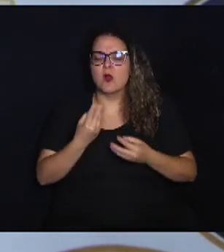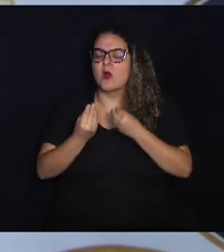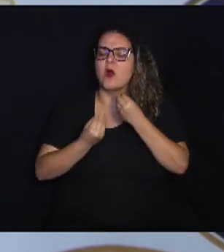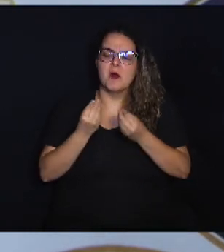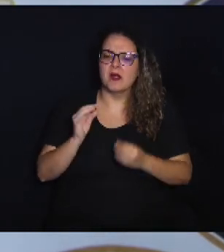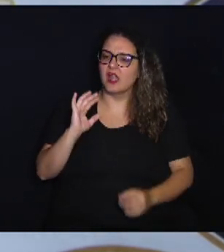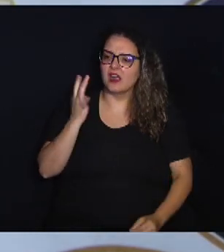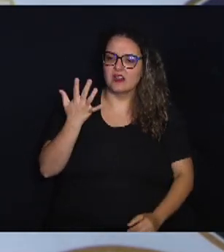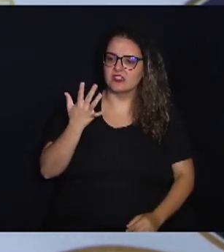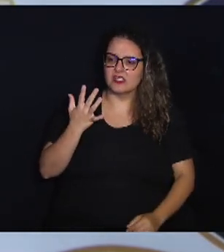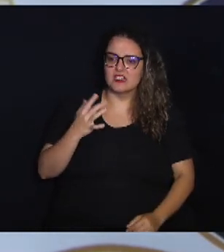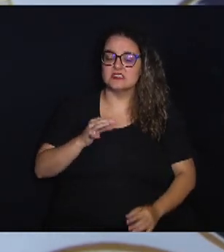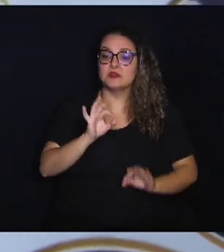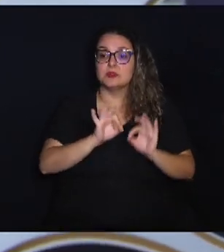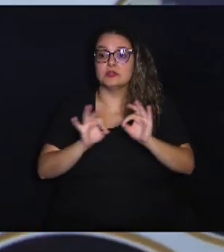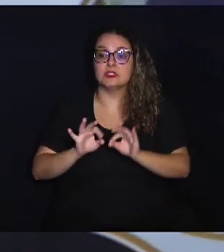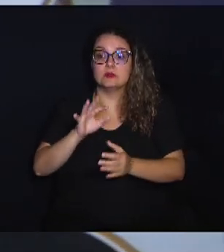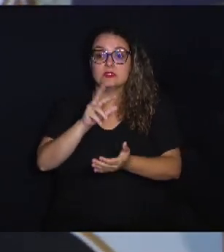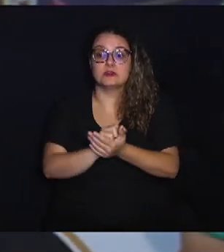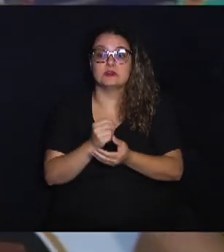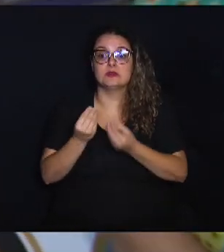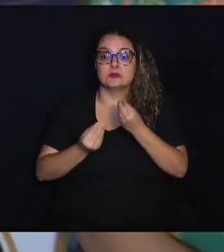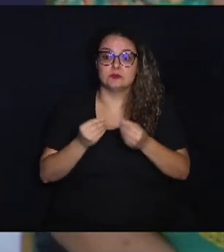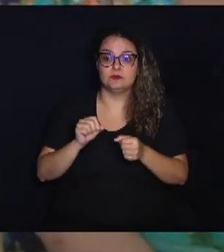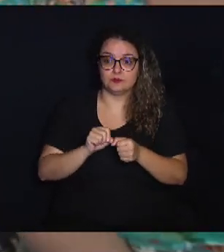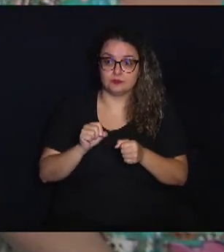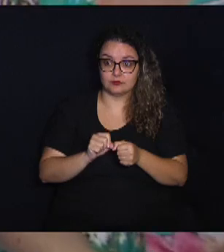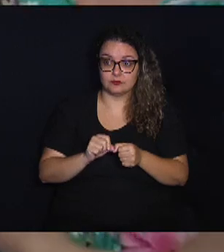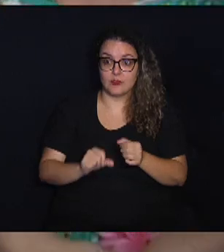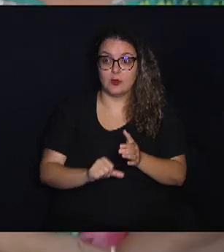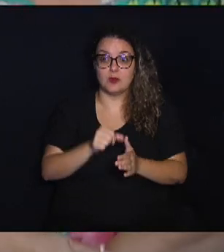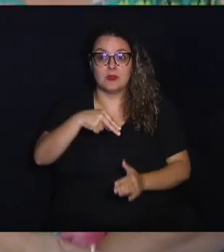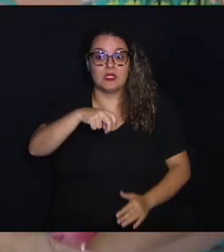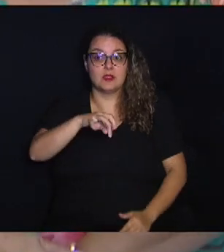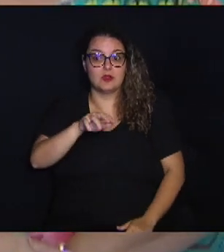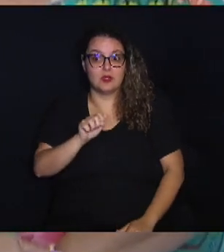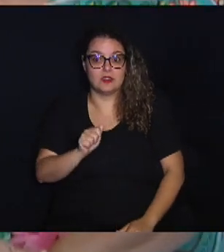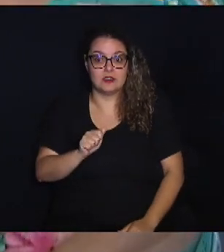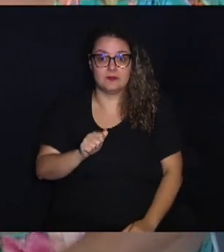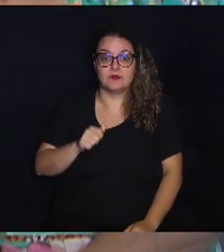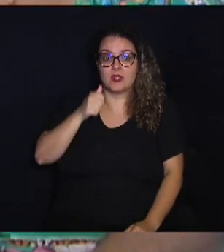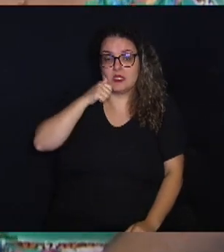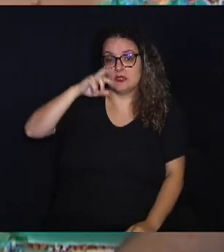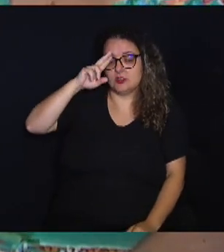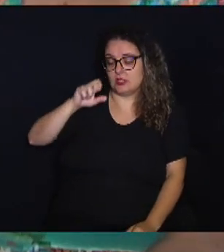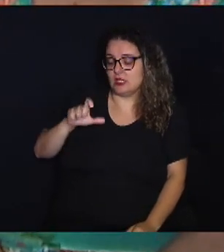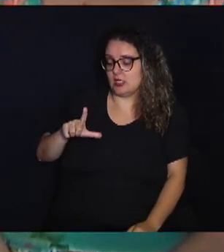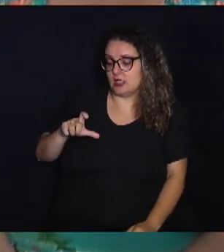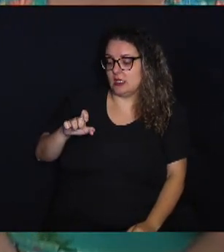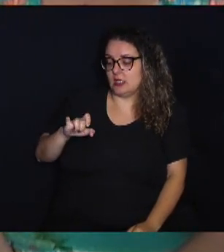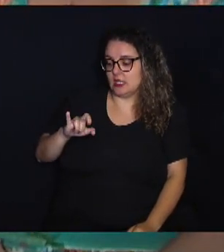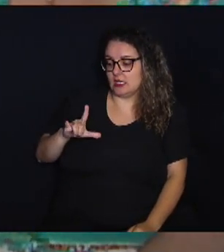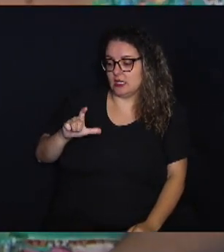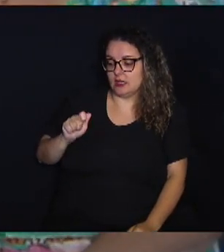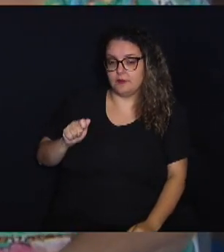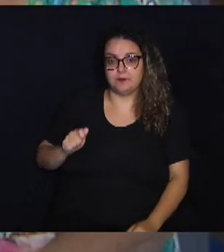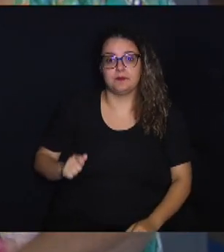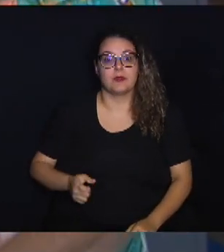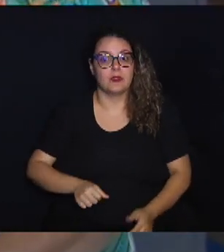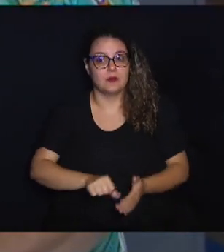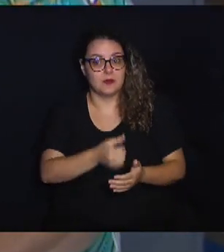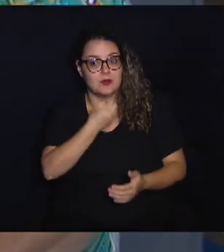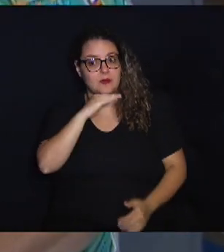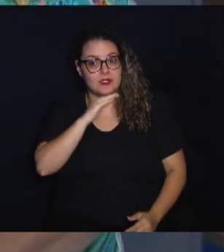o projeto e como fazer a inscrição é a diretora do Primeira Nota, a Leila Sarubi. Leila, primeiro de tudo, boa tarde,